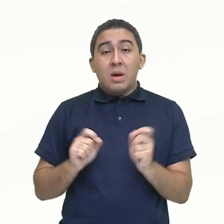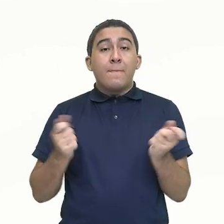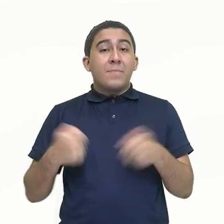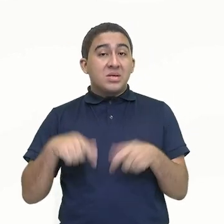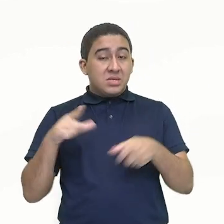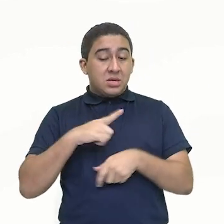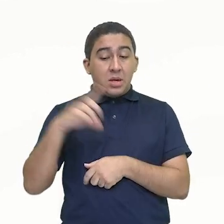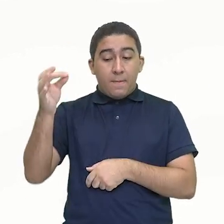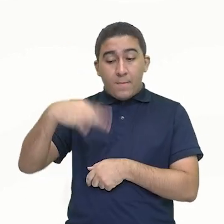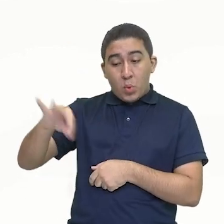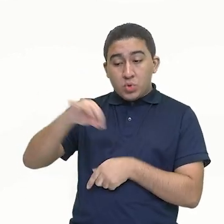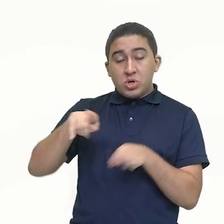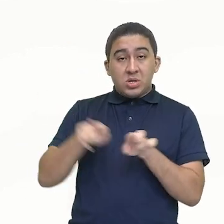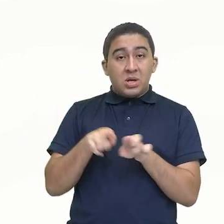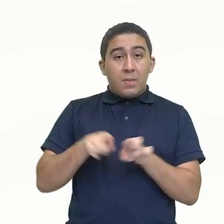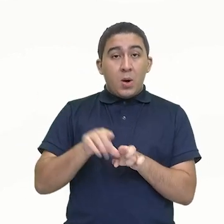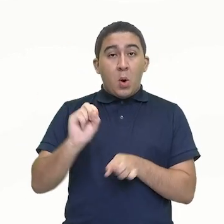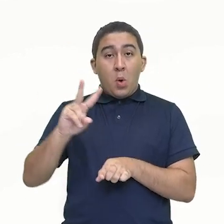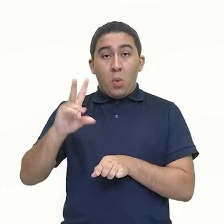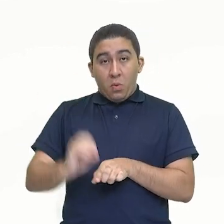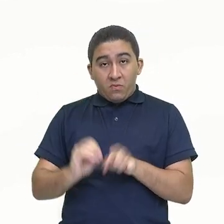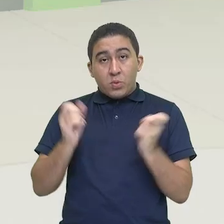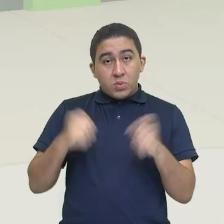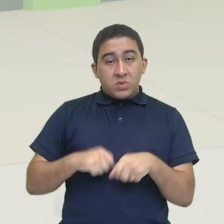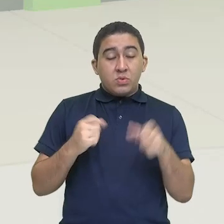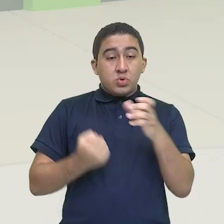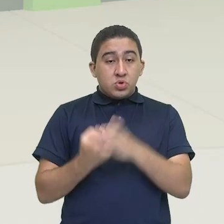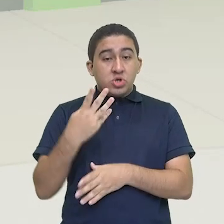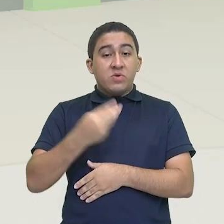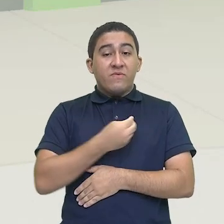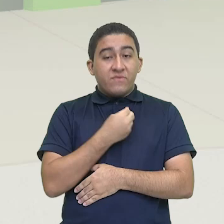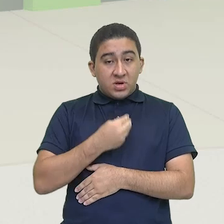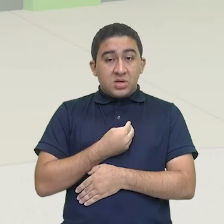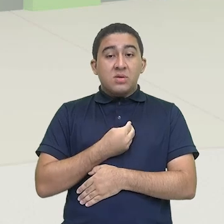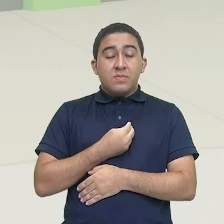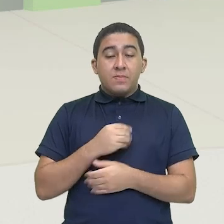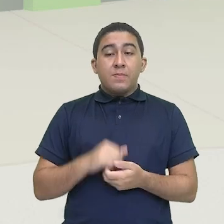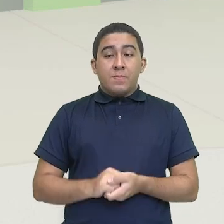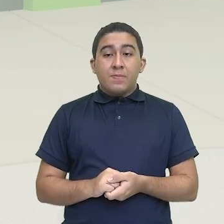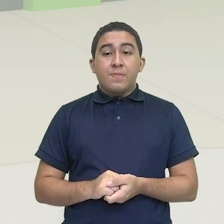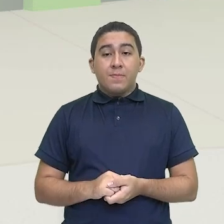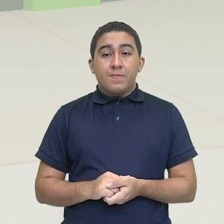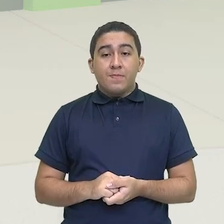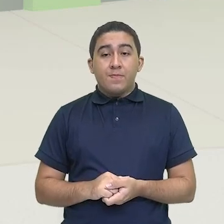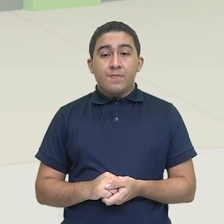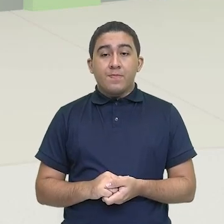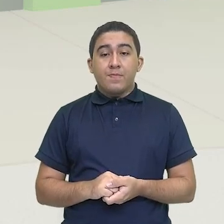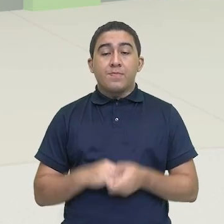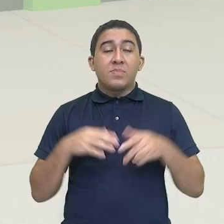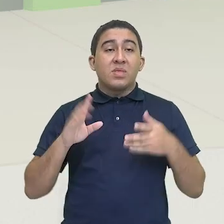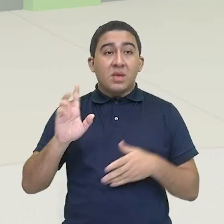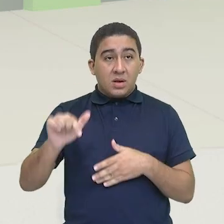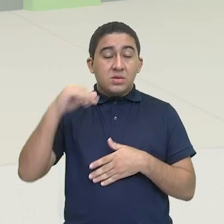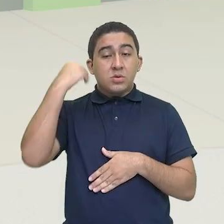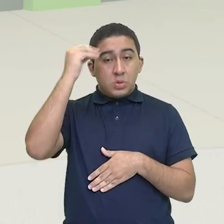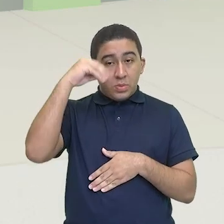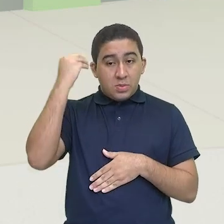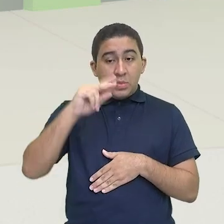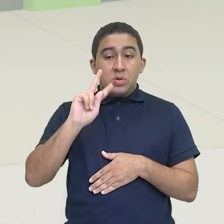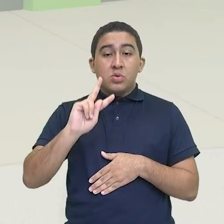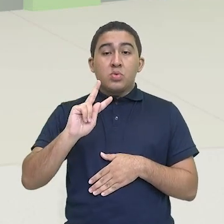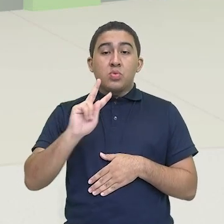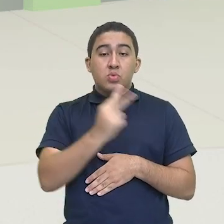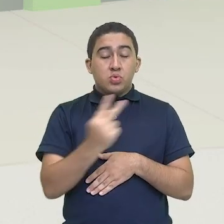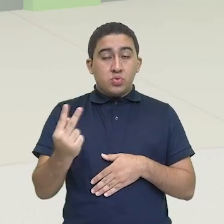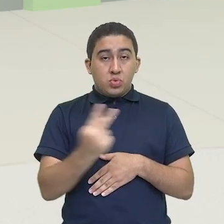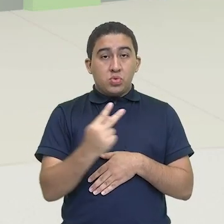precisava dos ovos para poder ter o desenvolvimento das larvas, tá? Então, esse foi o experimento de Rede,